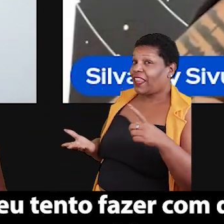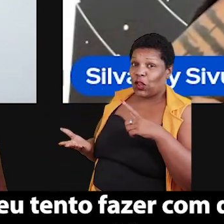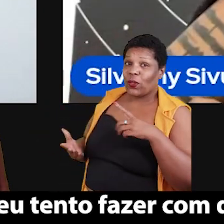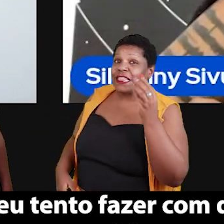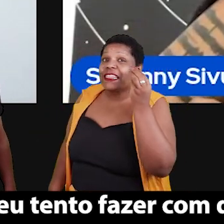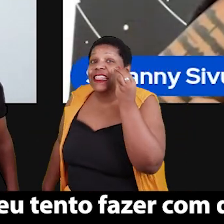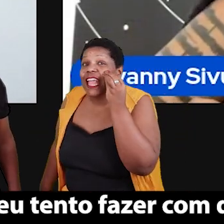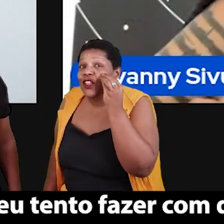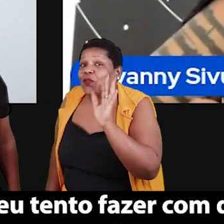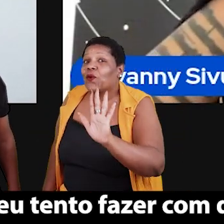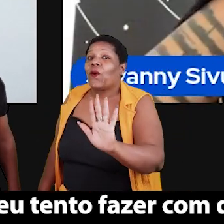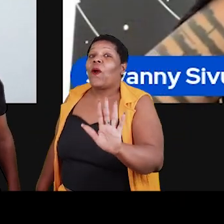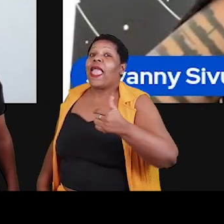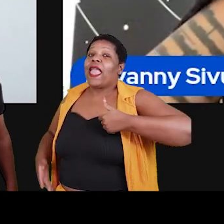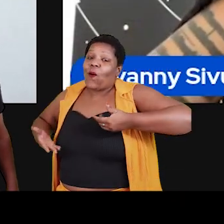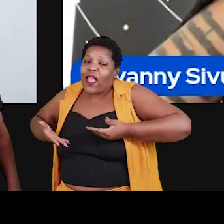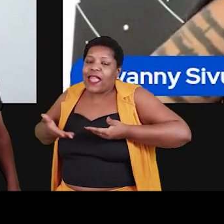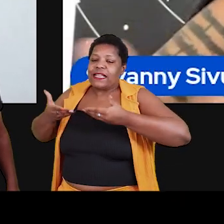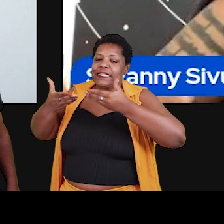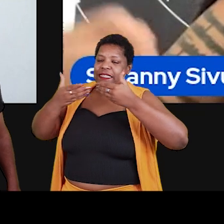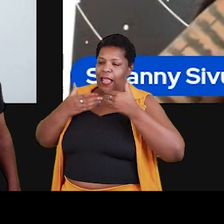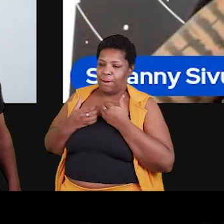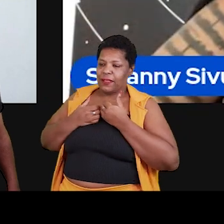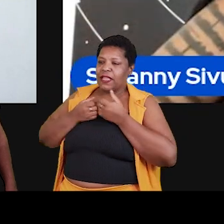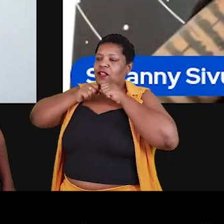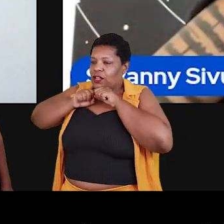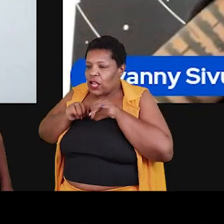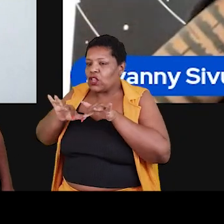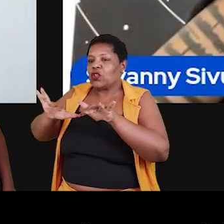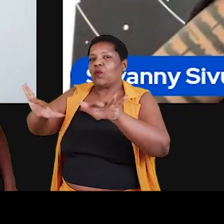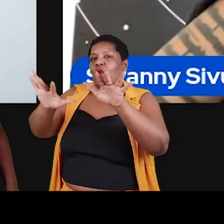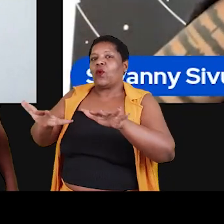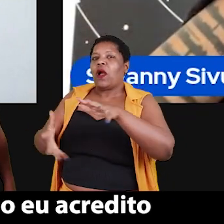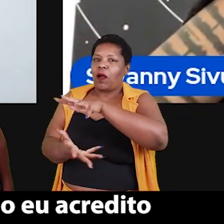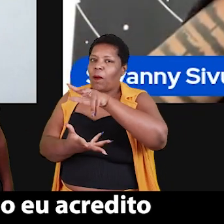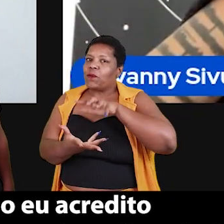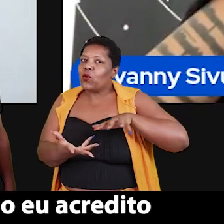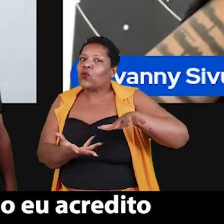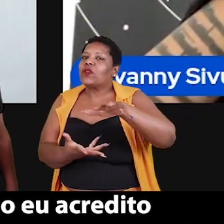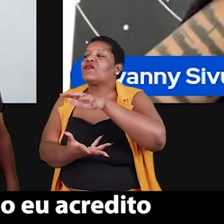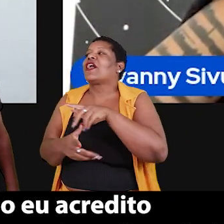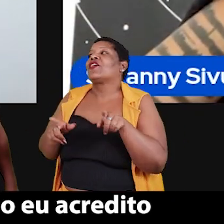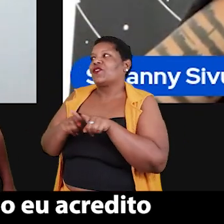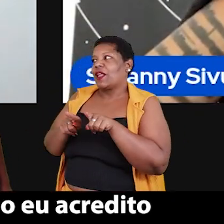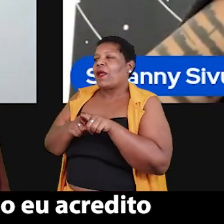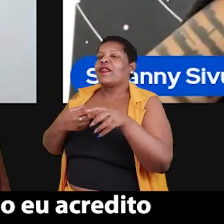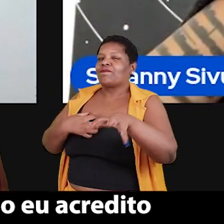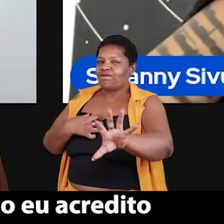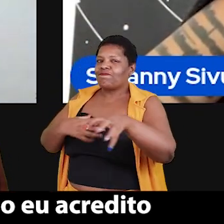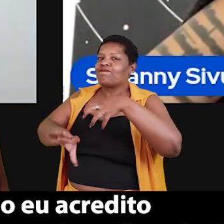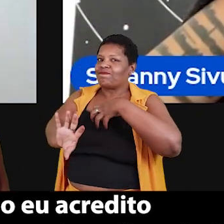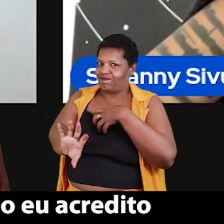fazer com que o que eu recebi eu retribua para o universo também. Então, eu acredito